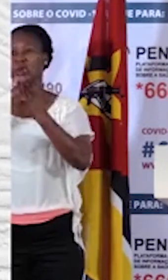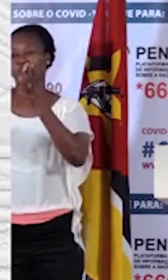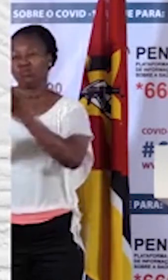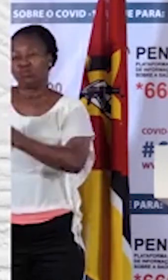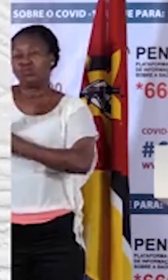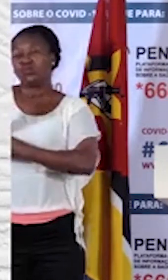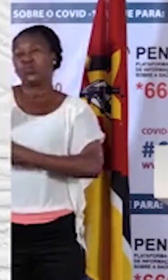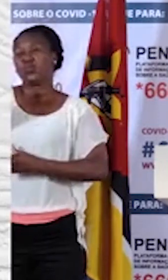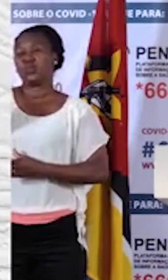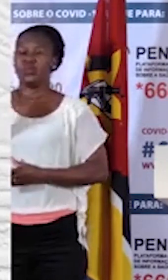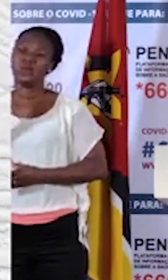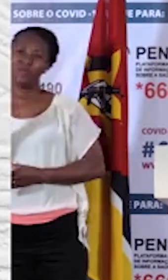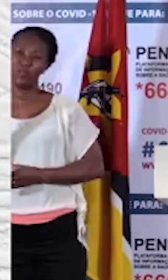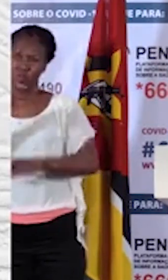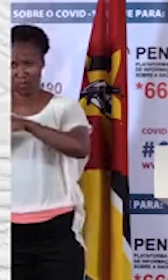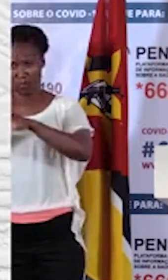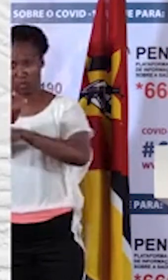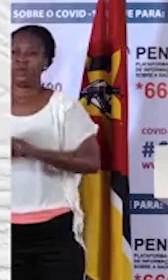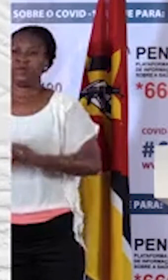últimas 24 horas.